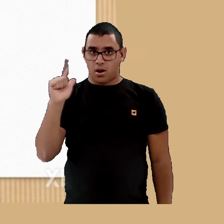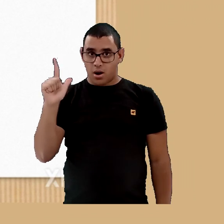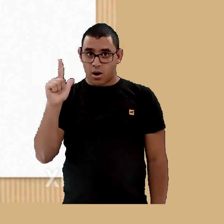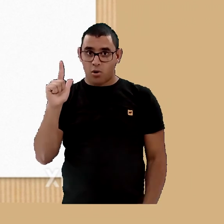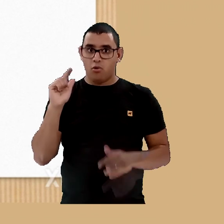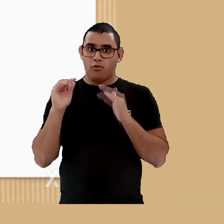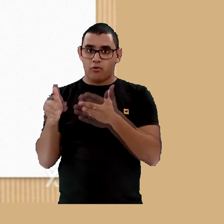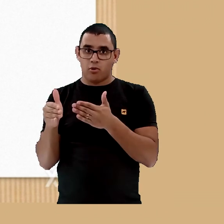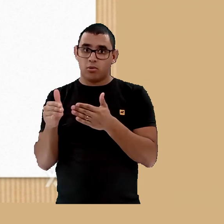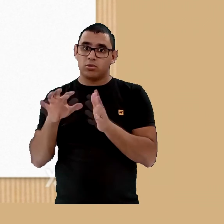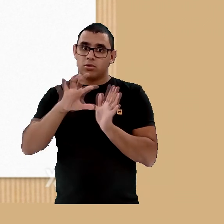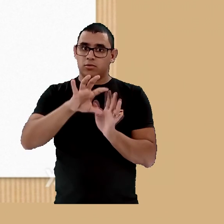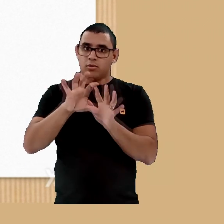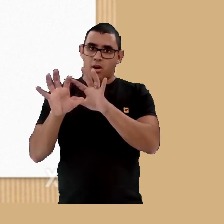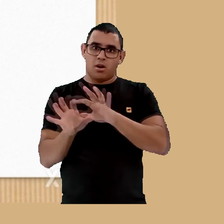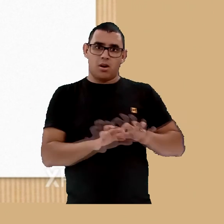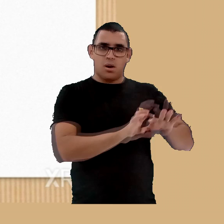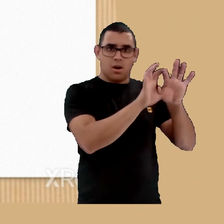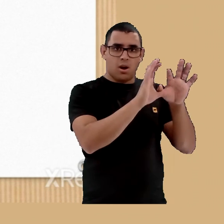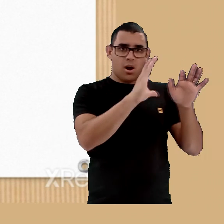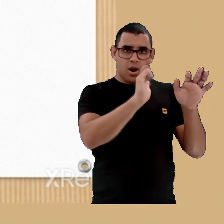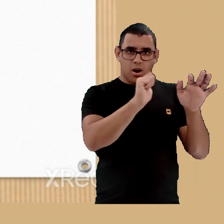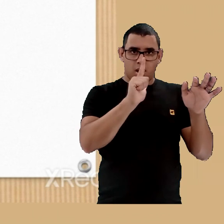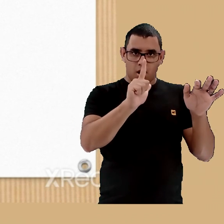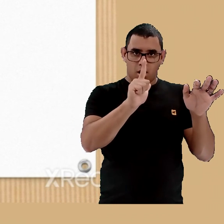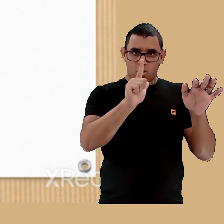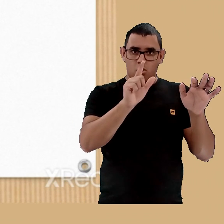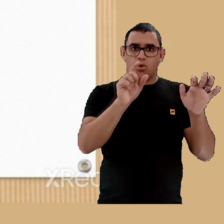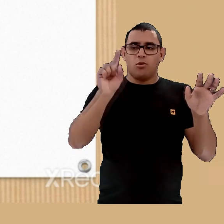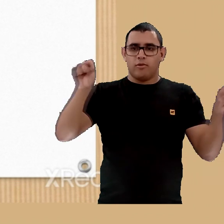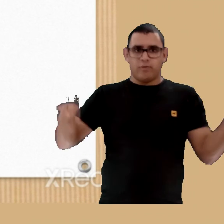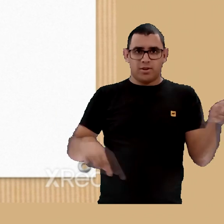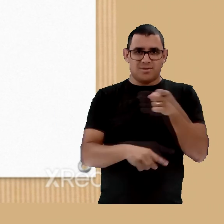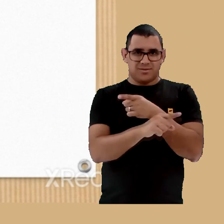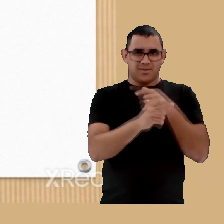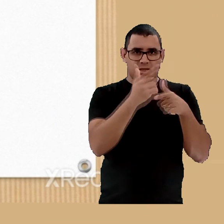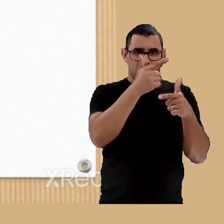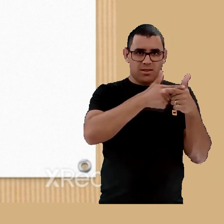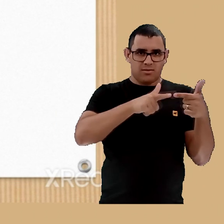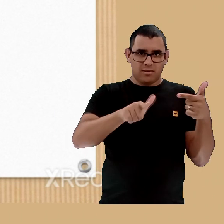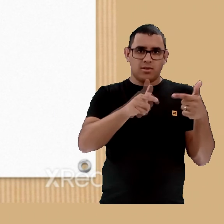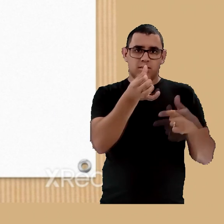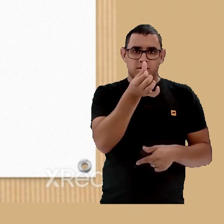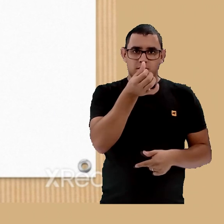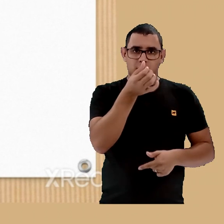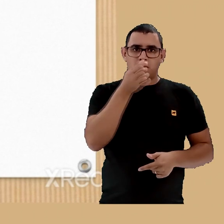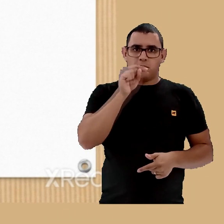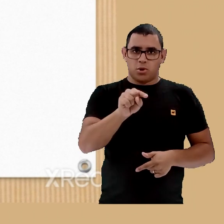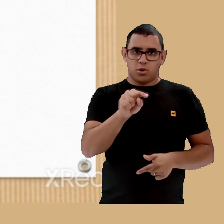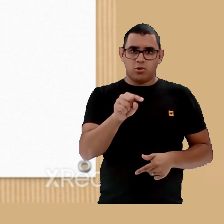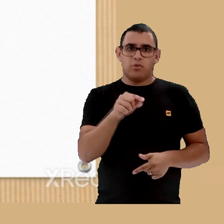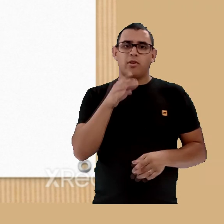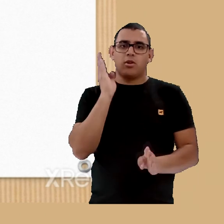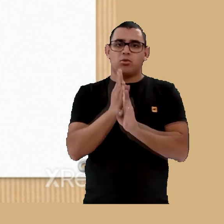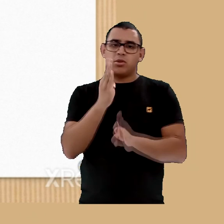nós vamos isolar calor específico, esse 30.000 vai passar dividindo 6.000. Então, 6.000 dividido por 30.000